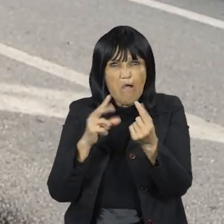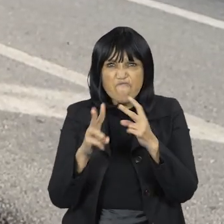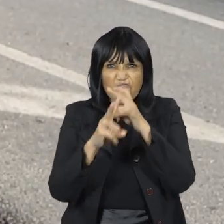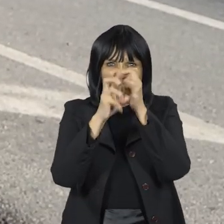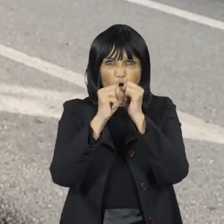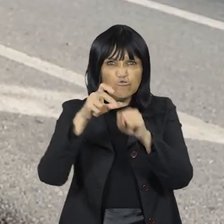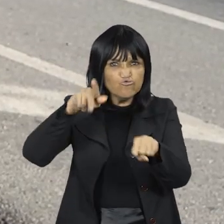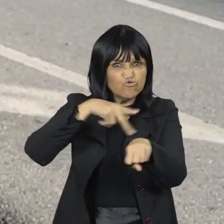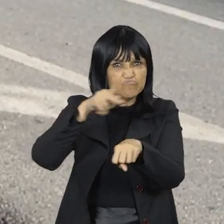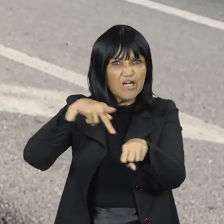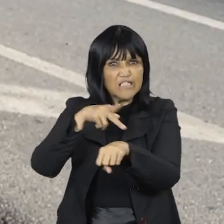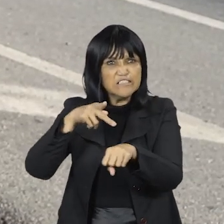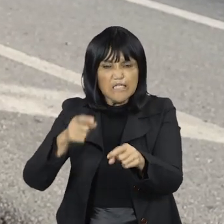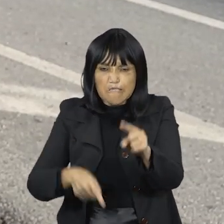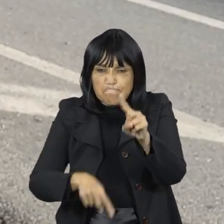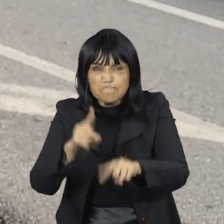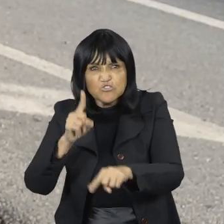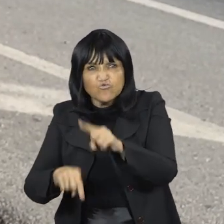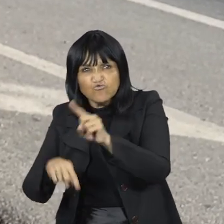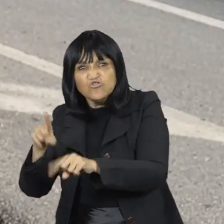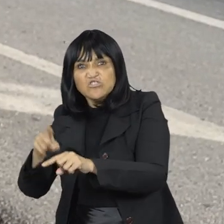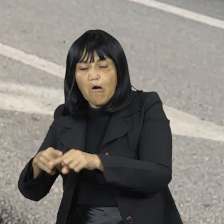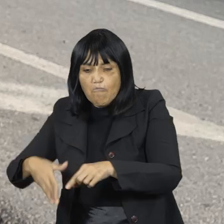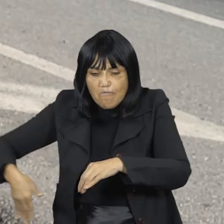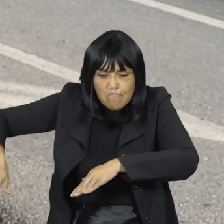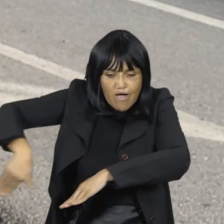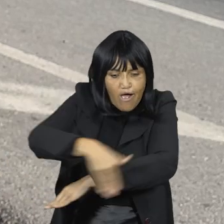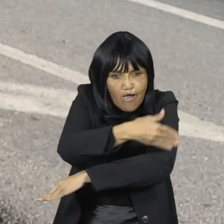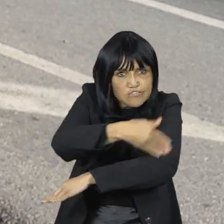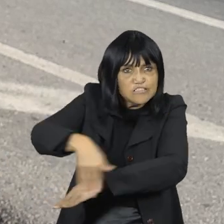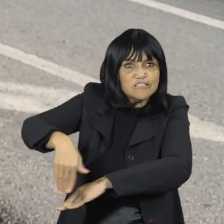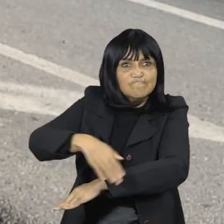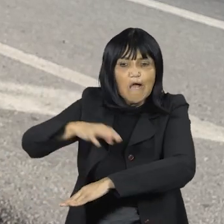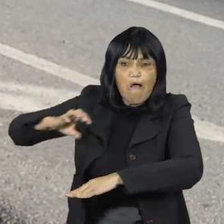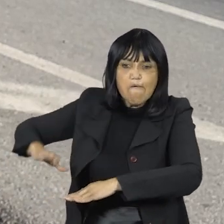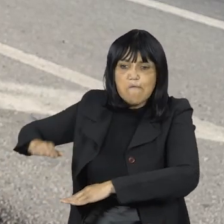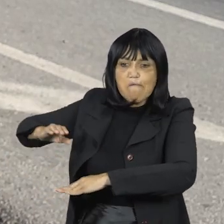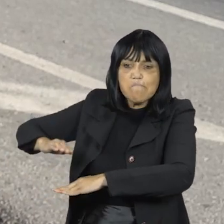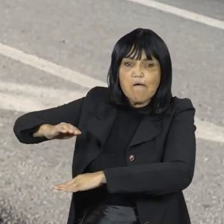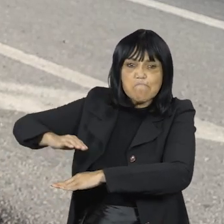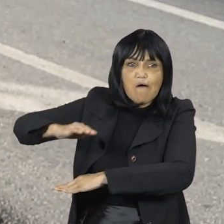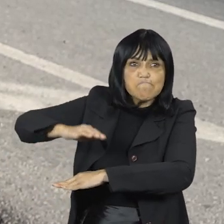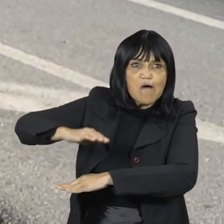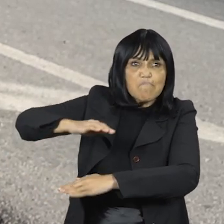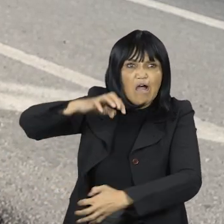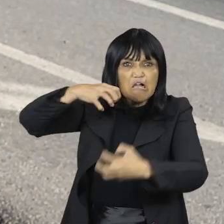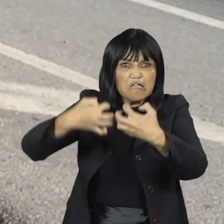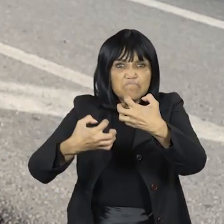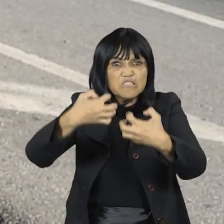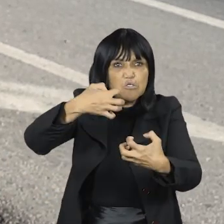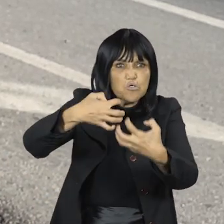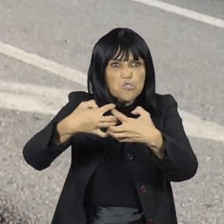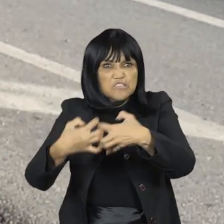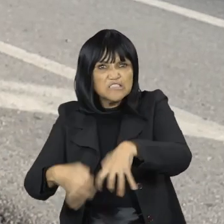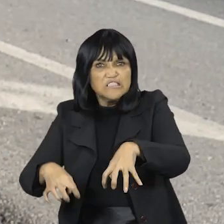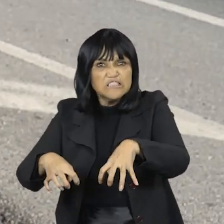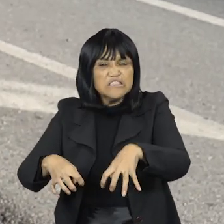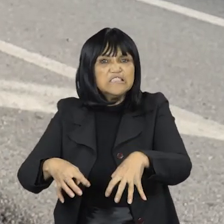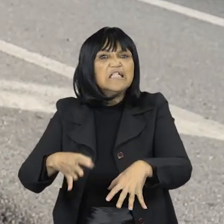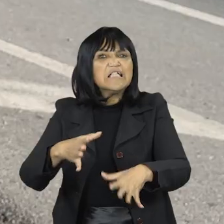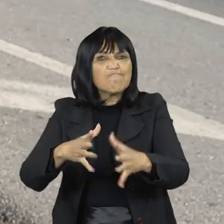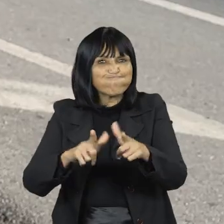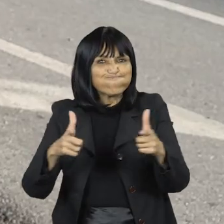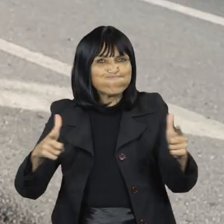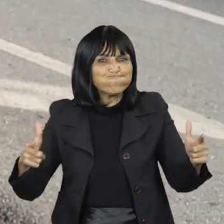país e grande parte dessa produção passa pelas rodovias. Mas o excesso de peso em caminhões tem aumentado o risco